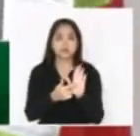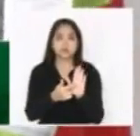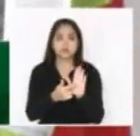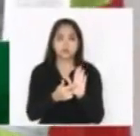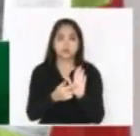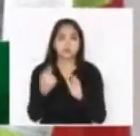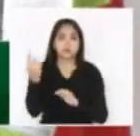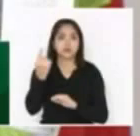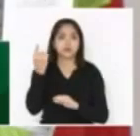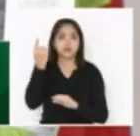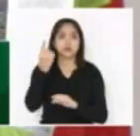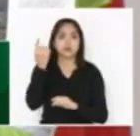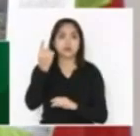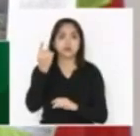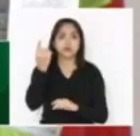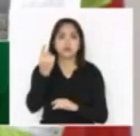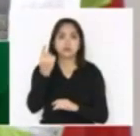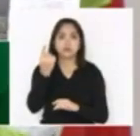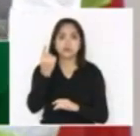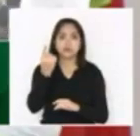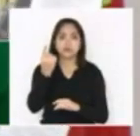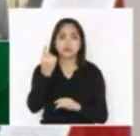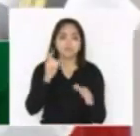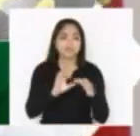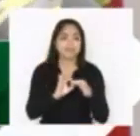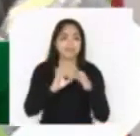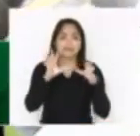Sozinha não dá para se libertar.